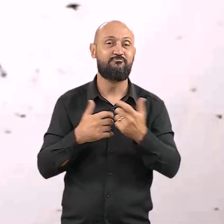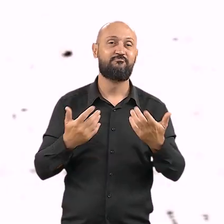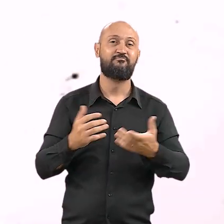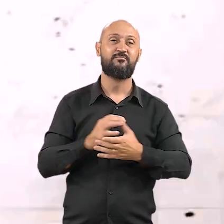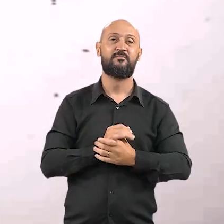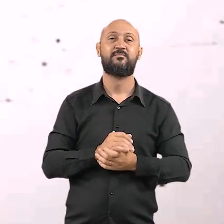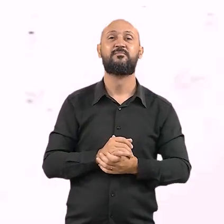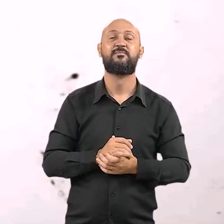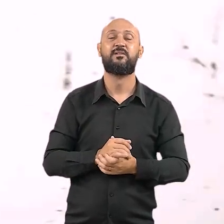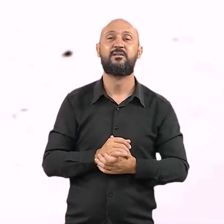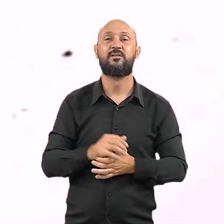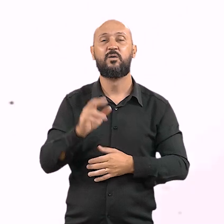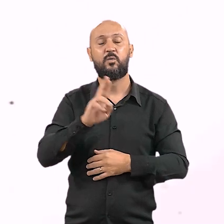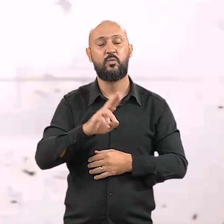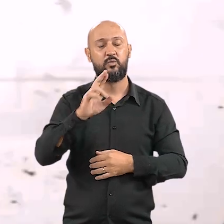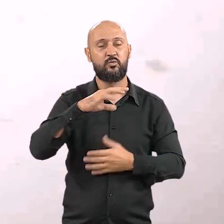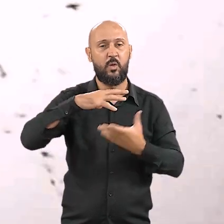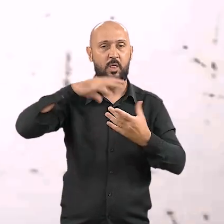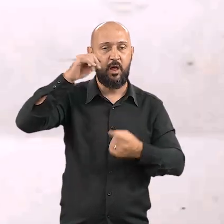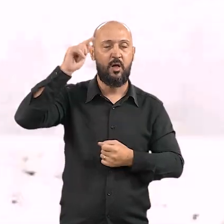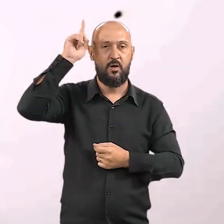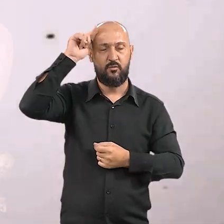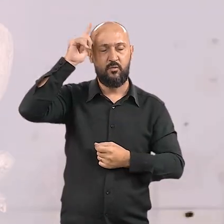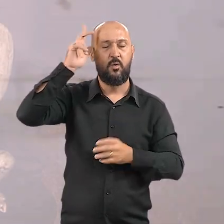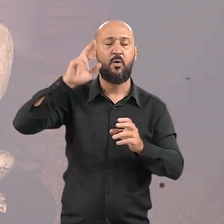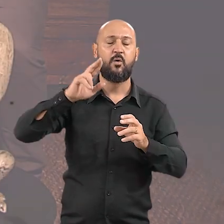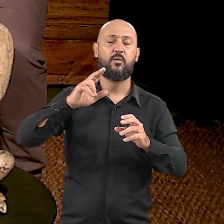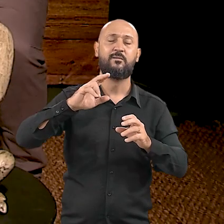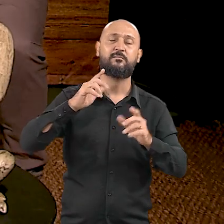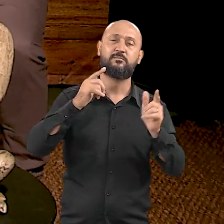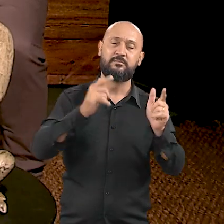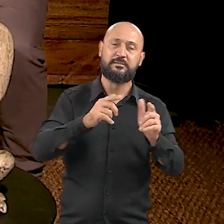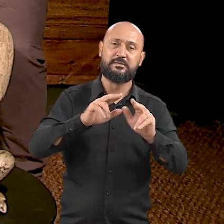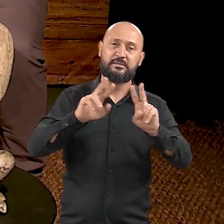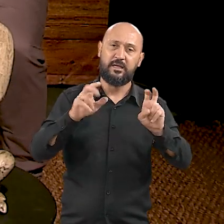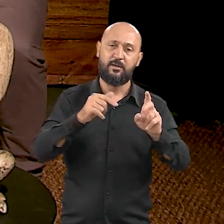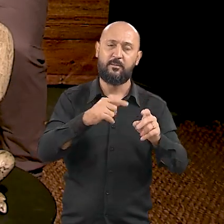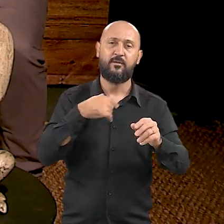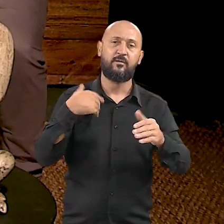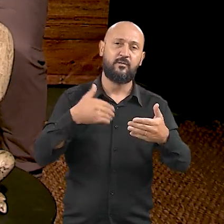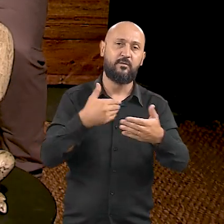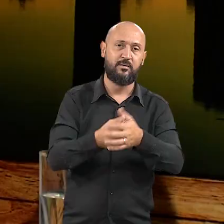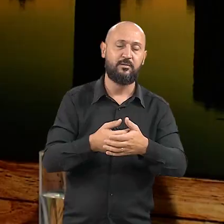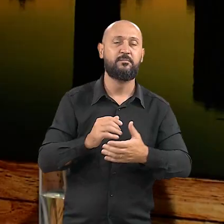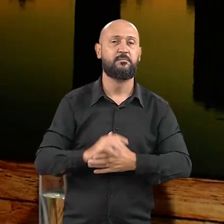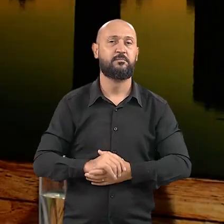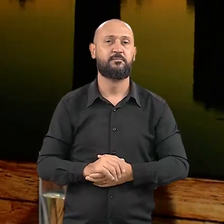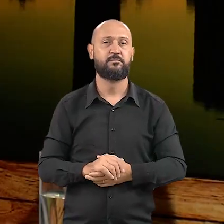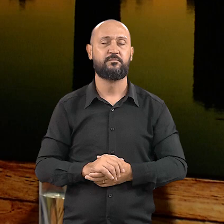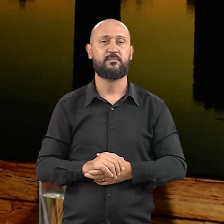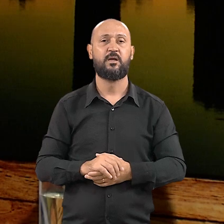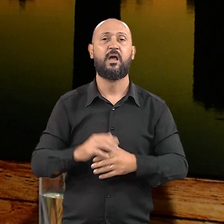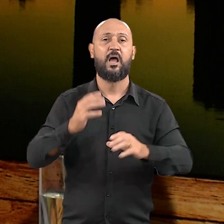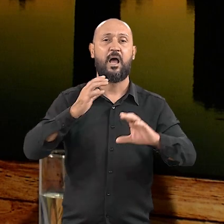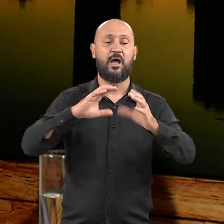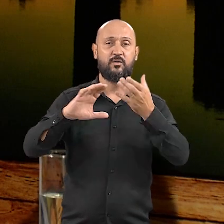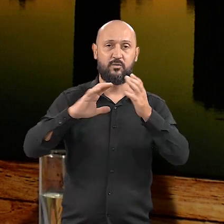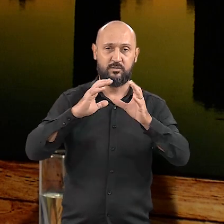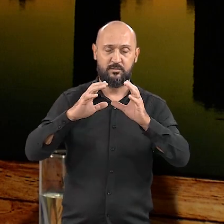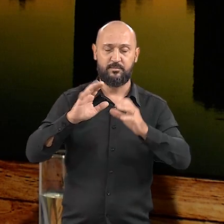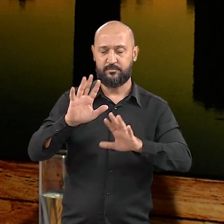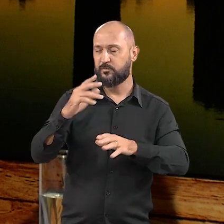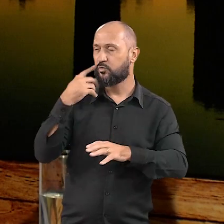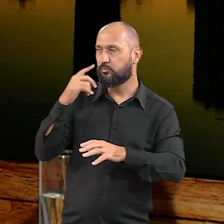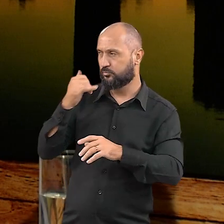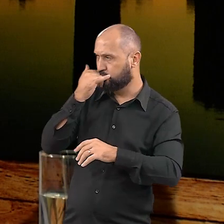nós acabamos usando no Alma Guarani, virou a música tema e tal, e foi embora. Fez uma carreira longa. Nossa música é assim. E assim,